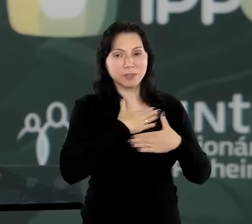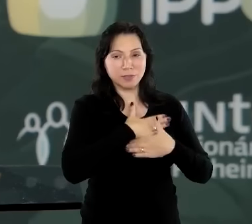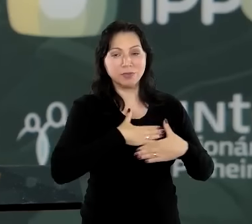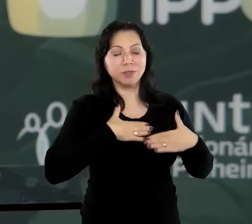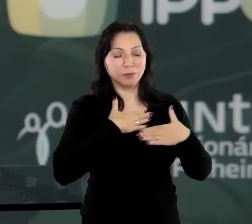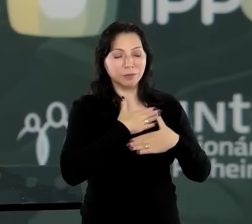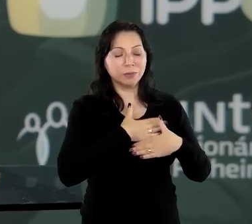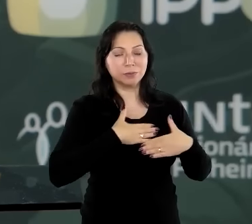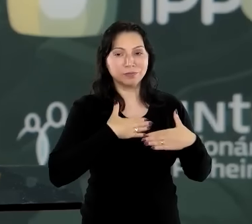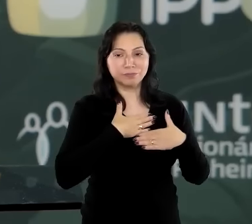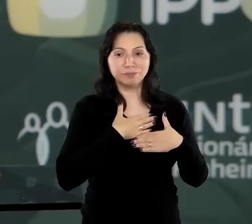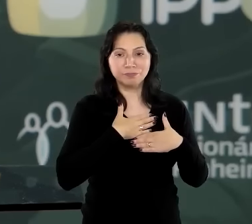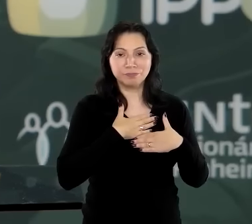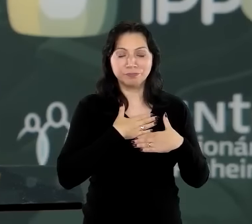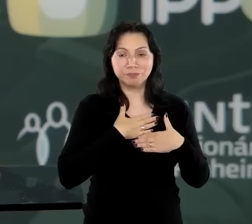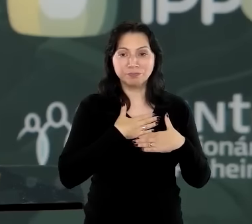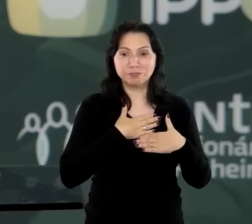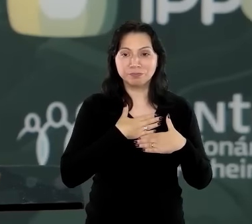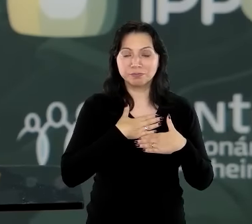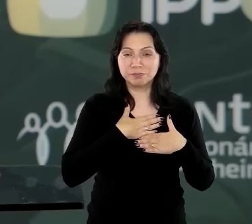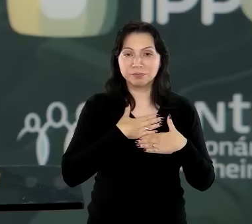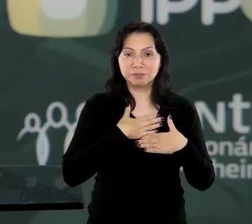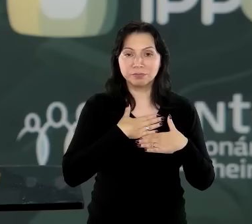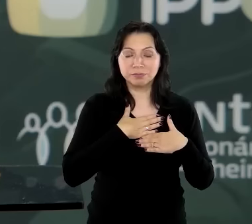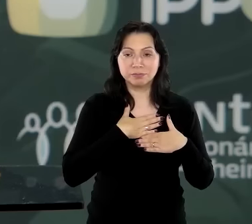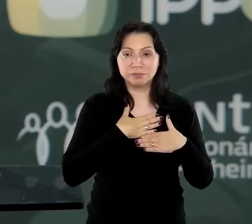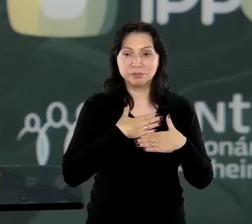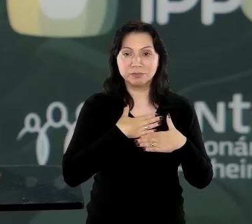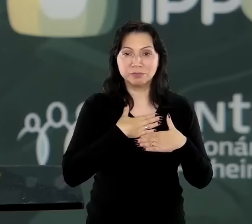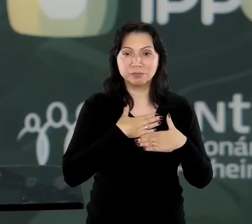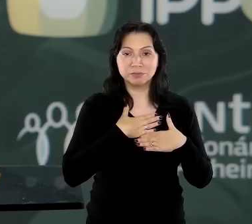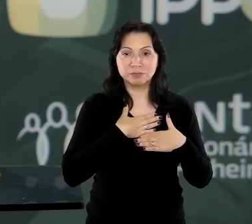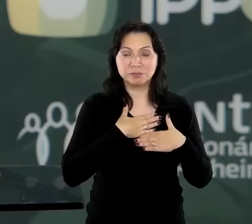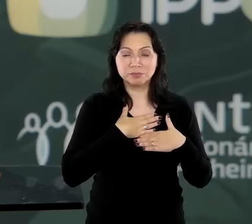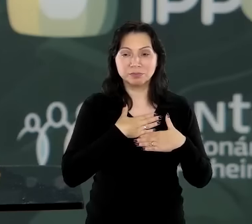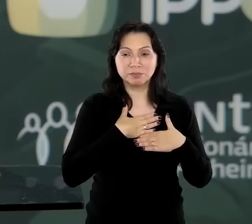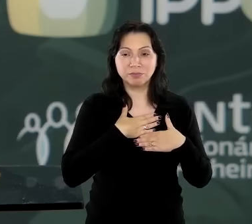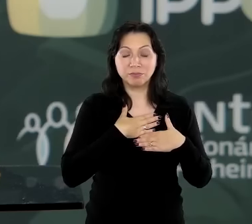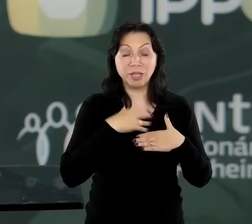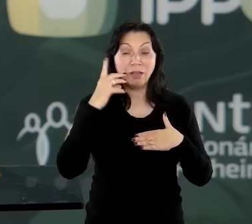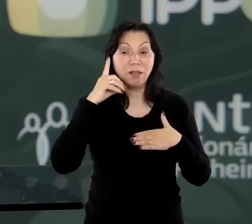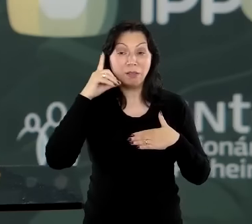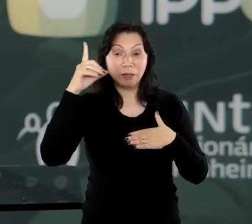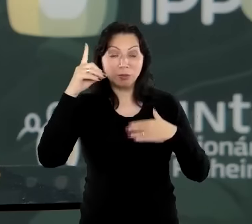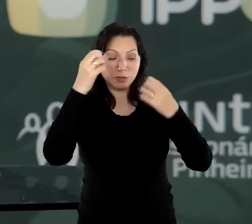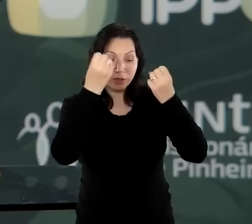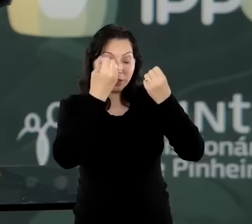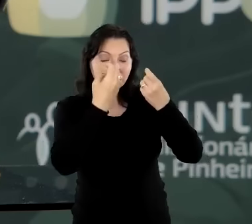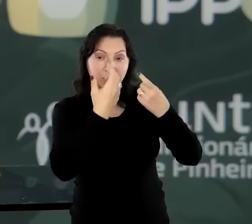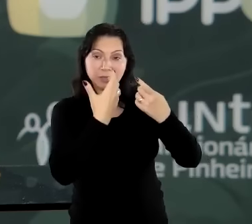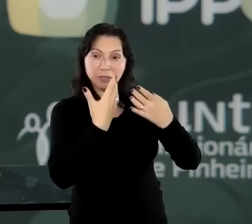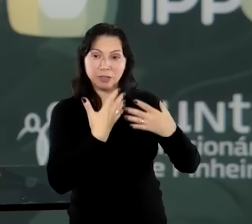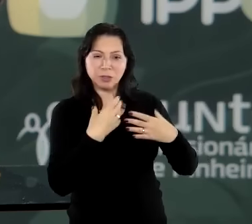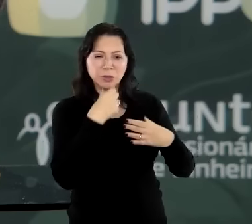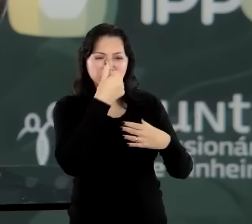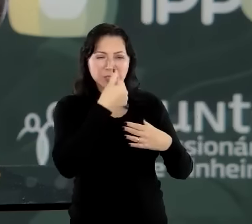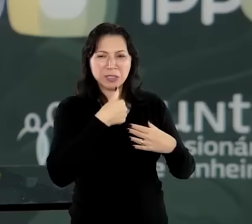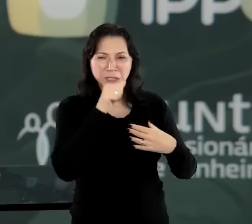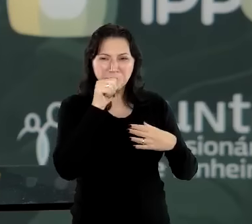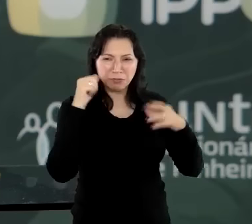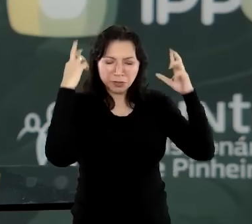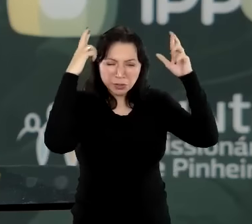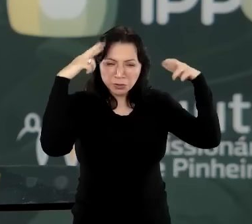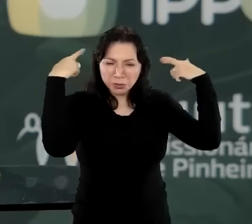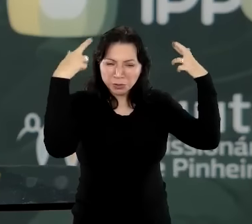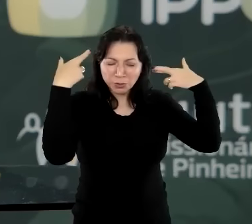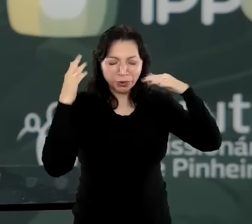animais, oblações, ele está dizendo: não, isso já se cumpriu em Cristo, mas agora você pode fazer um sacrifício que